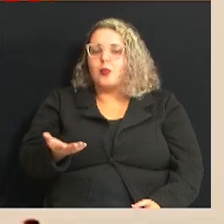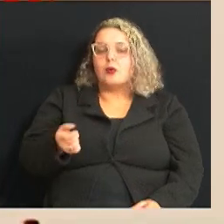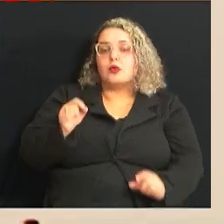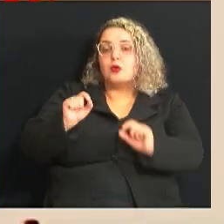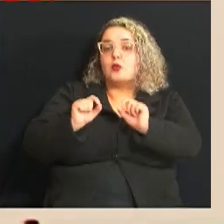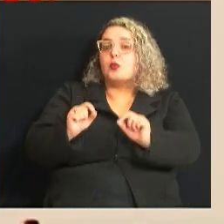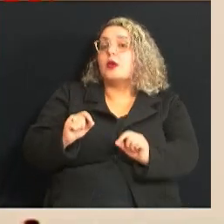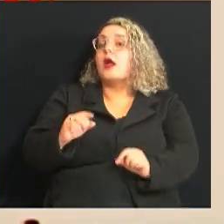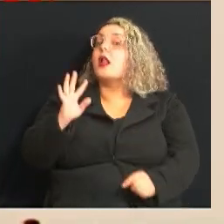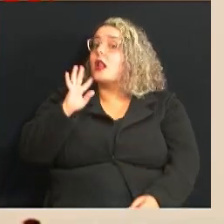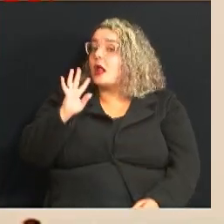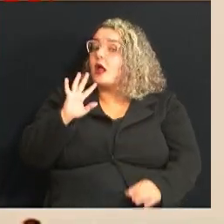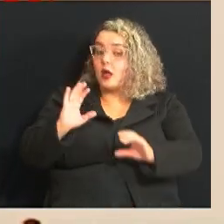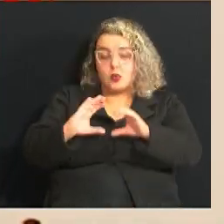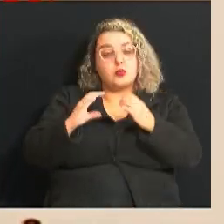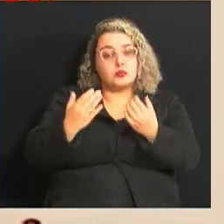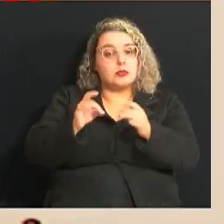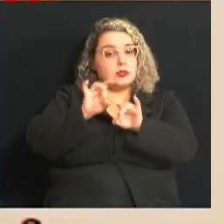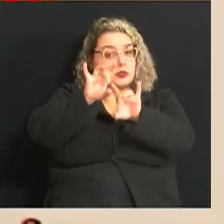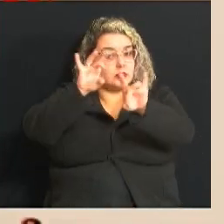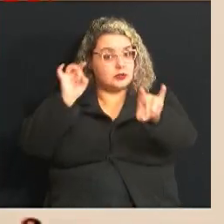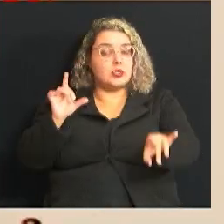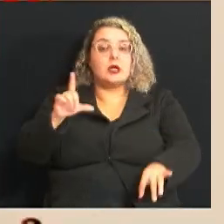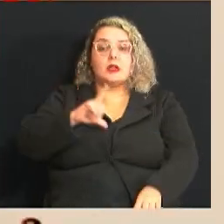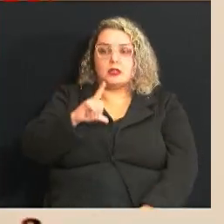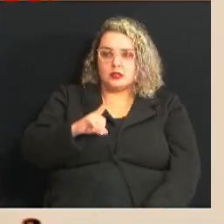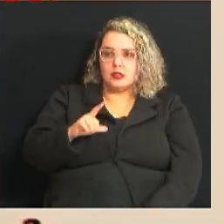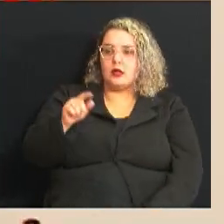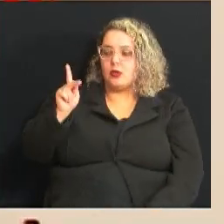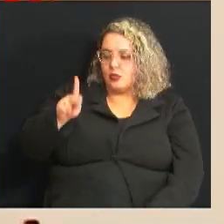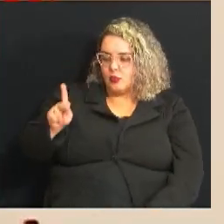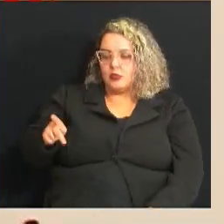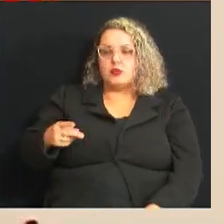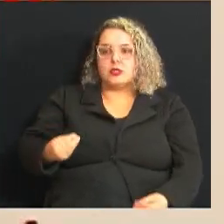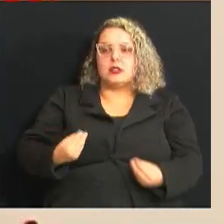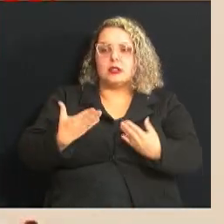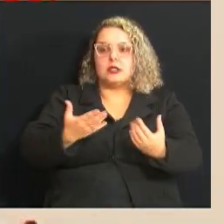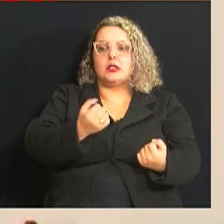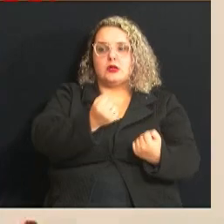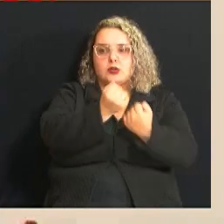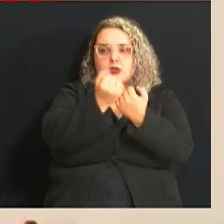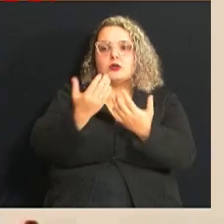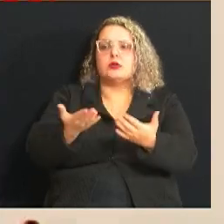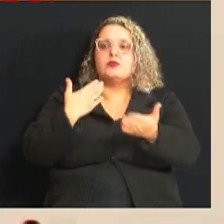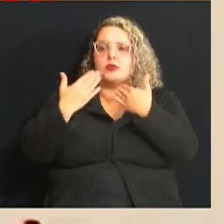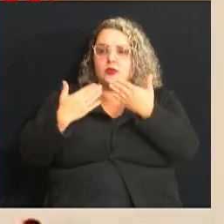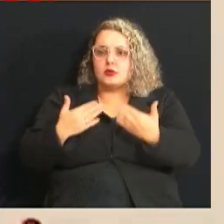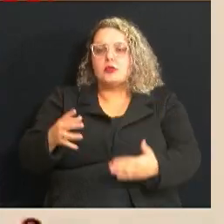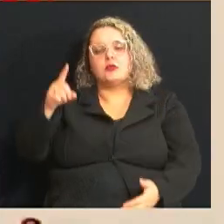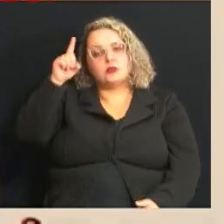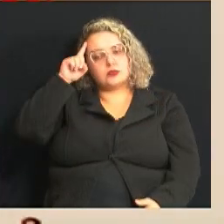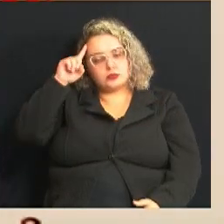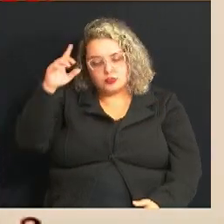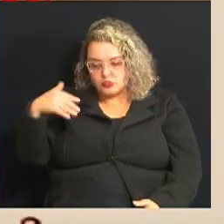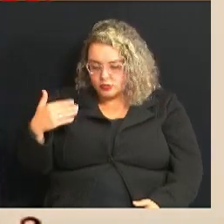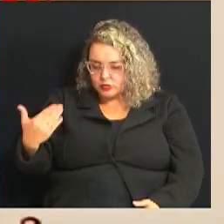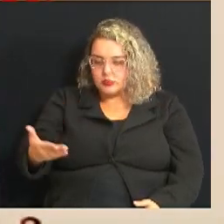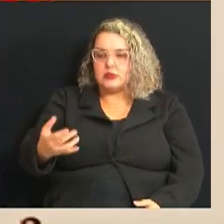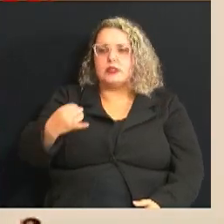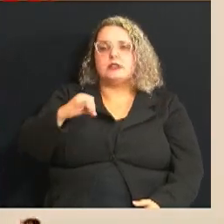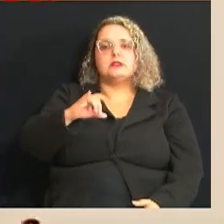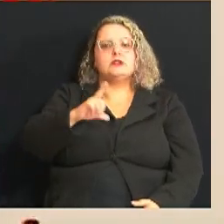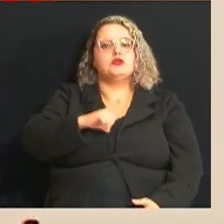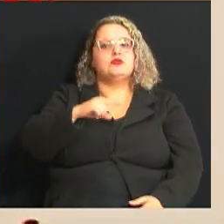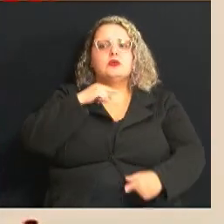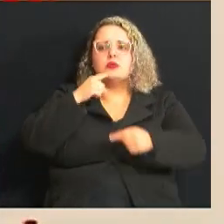que esteja à distância, sempre haverá um educador que vai dar esse suporte para ele, que vai falar com ele todos os dias, caso ele tenha qualquer dúvida,